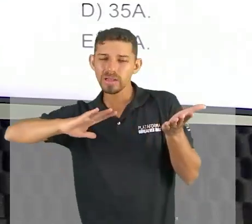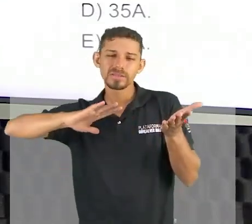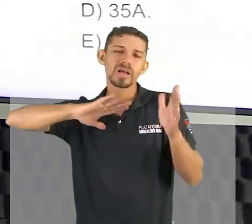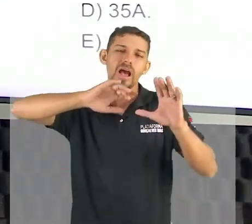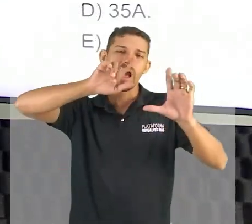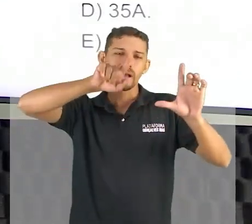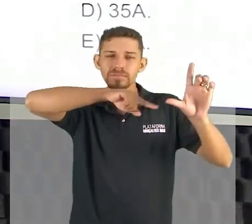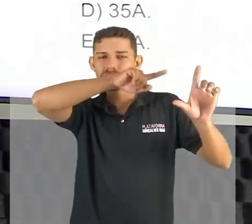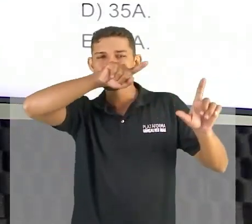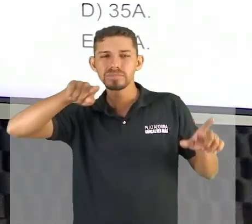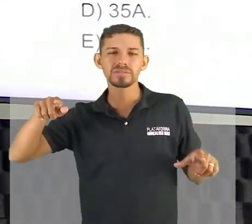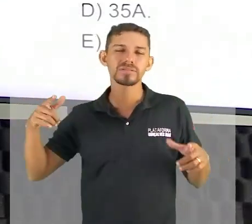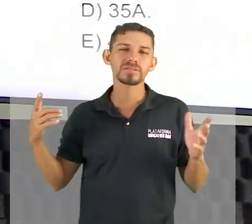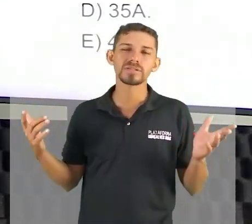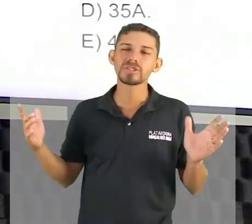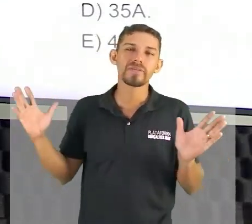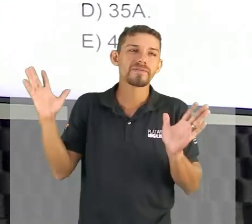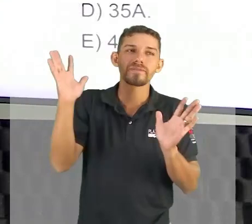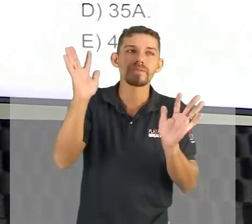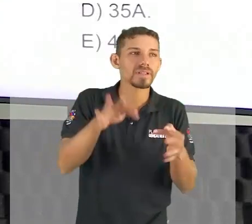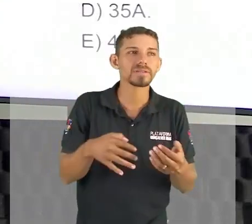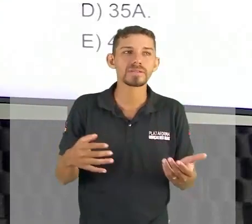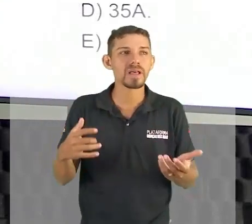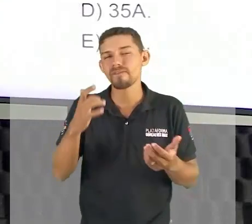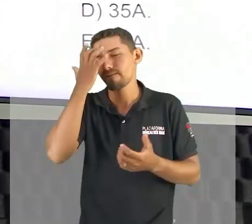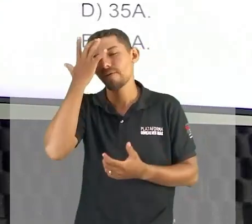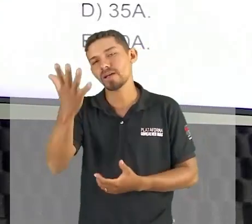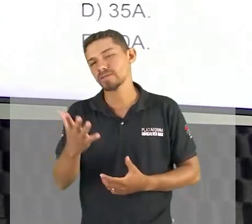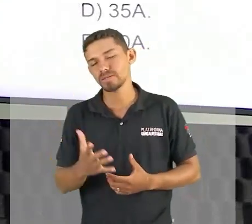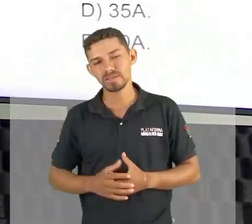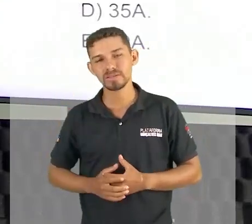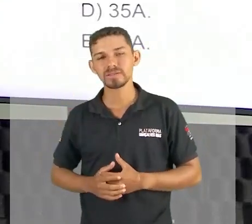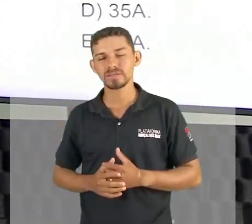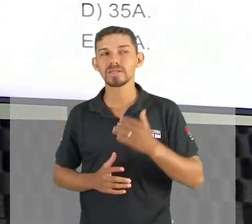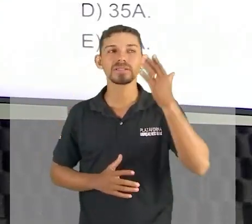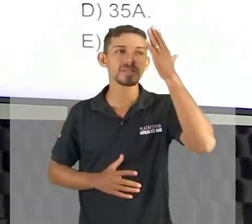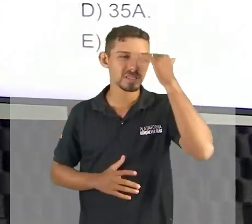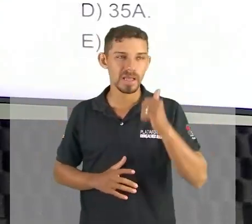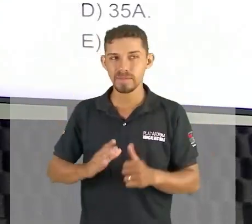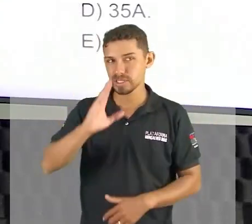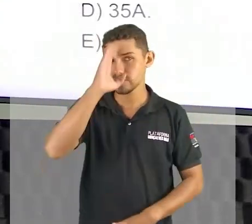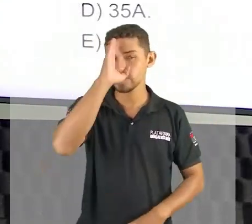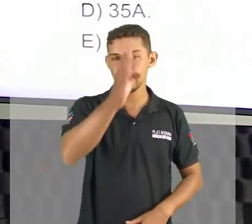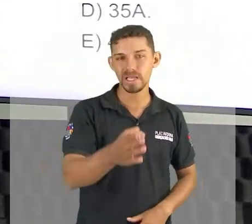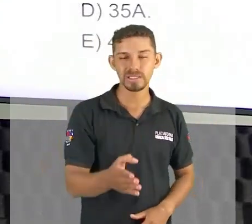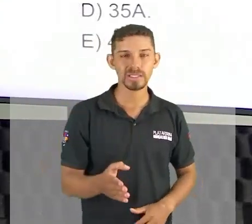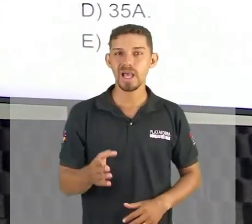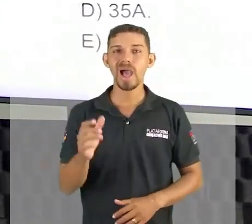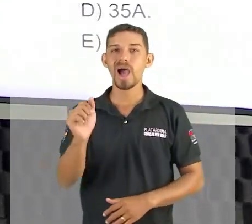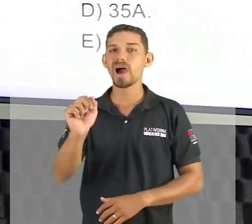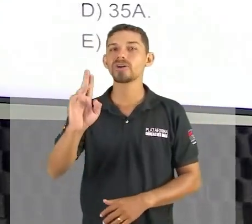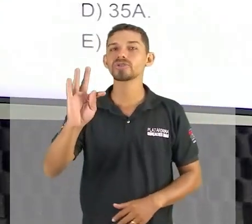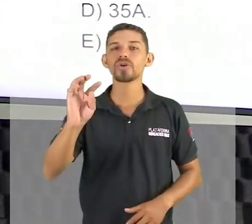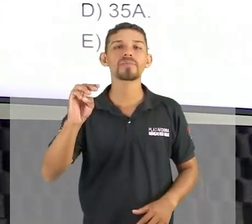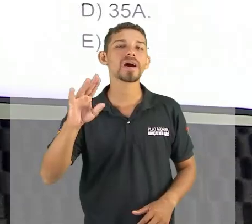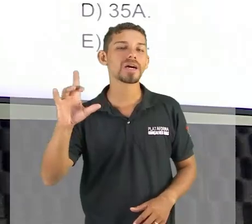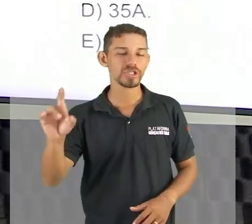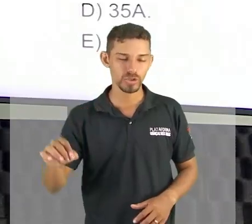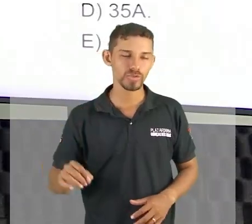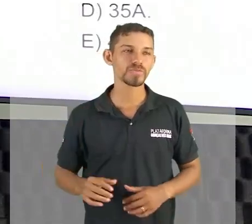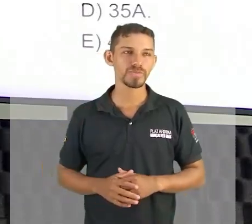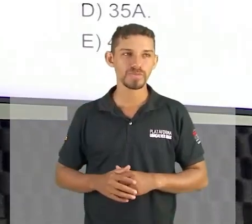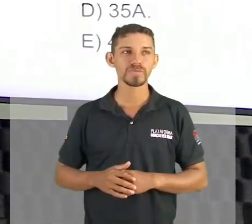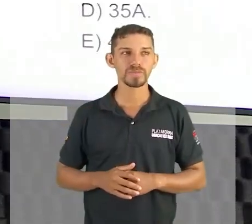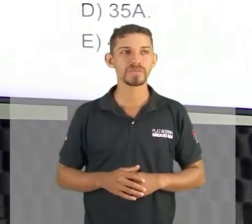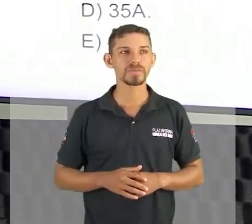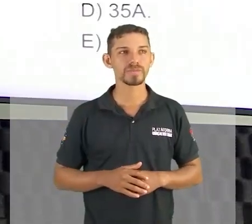três que no final já vai ficando fácil você já sabe já vai para o modo automático usar a regra de três